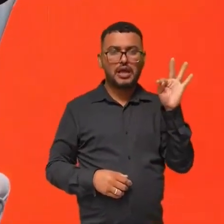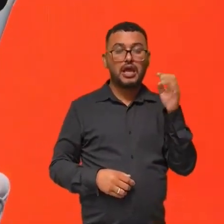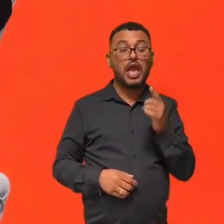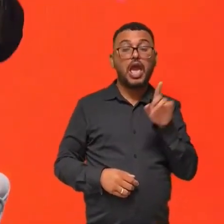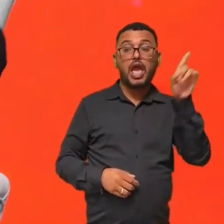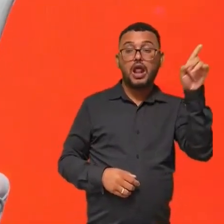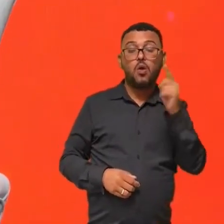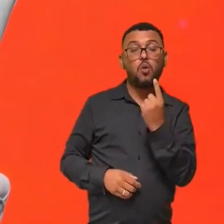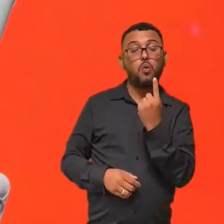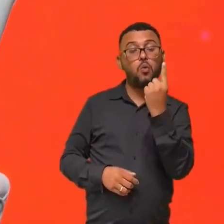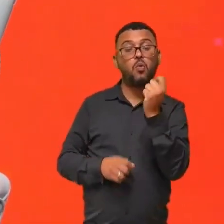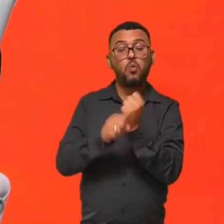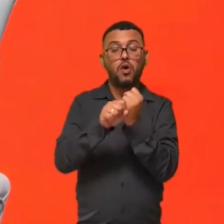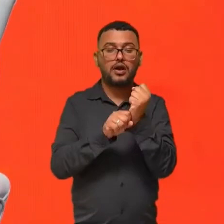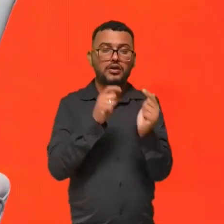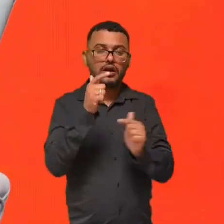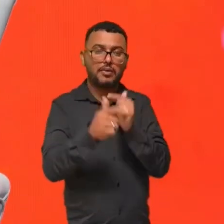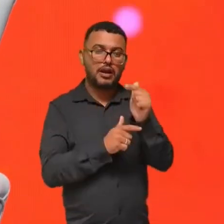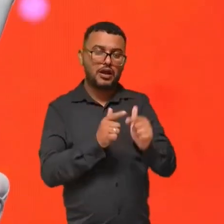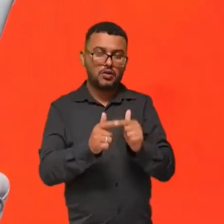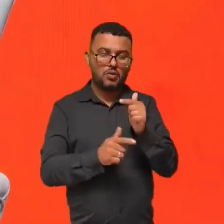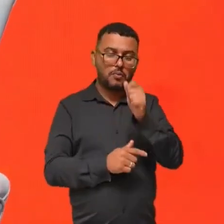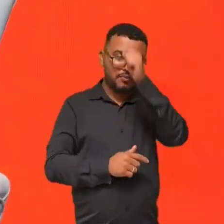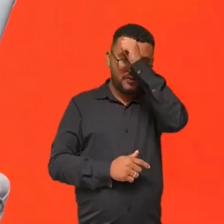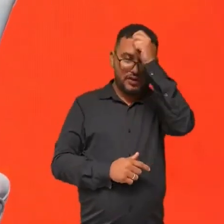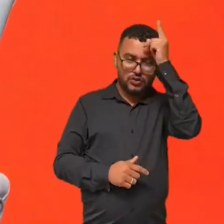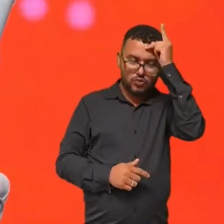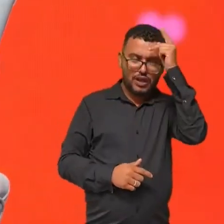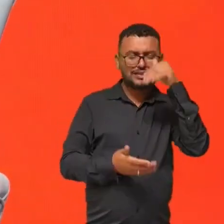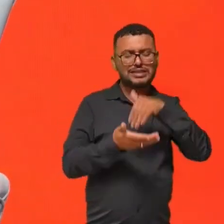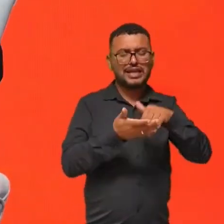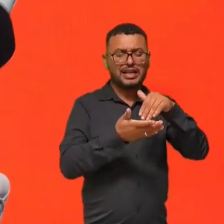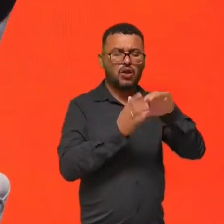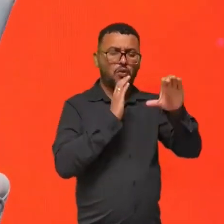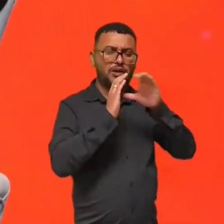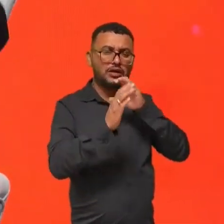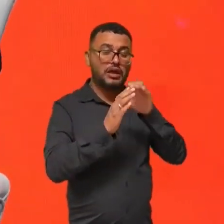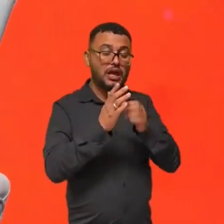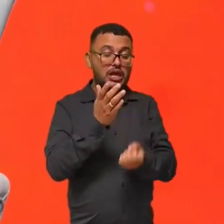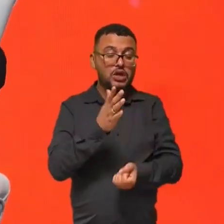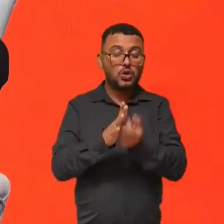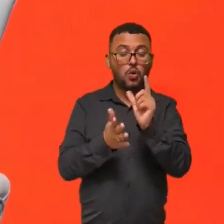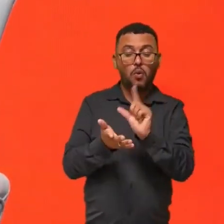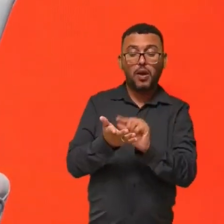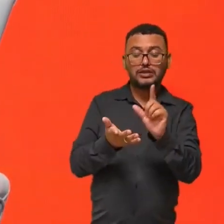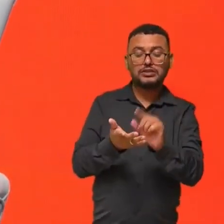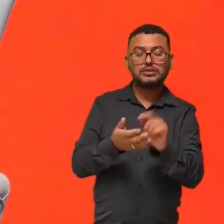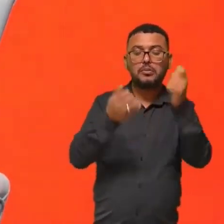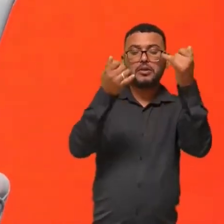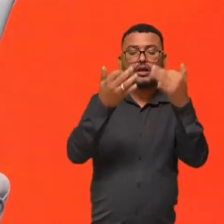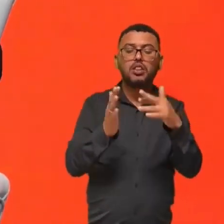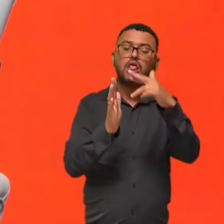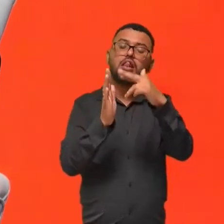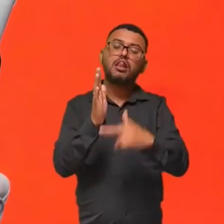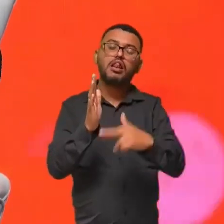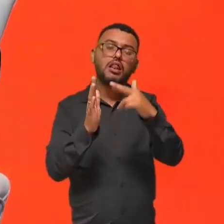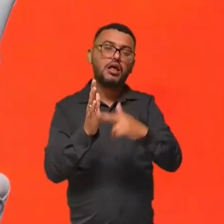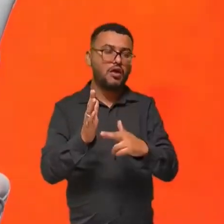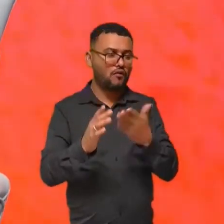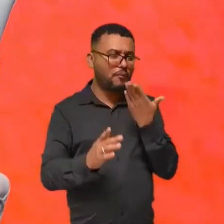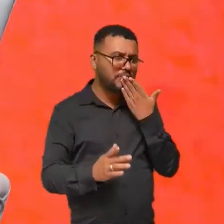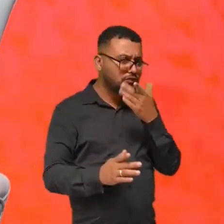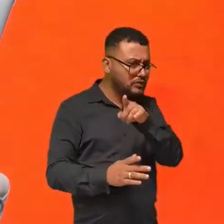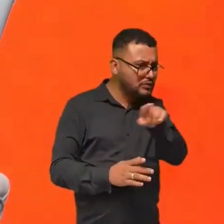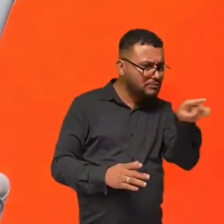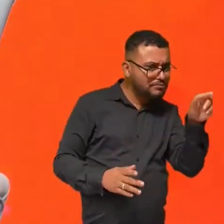como secretário de comunicação, ele fez um artigo contando do relato, e eu até recomendo que leiam, porque ele é atualíssimo.